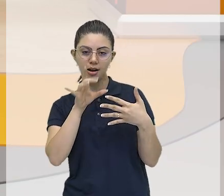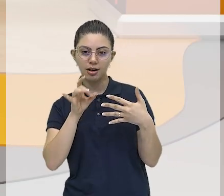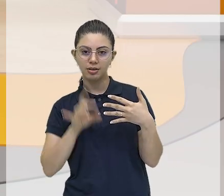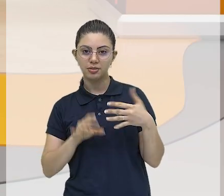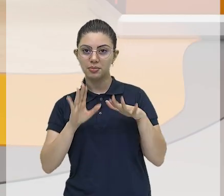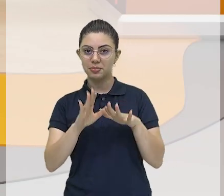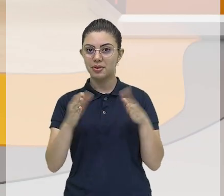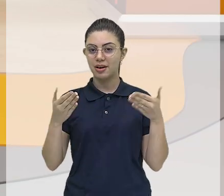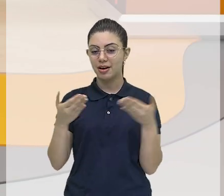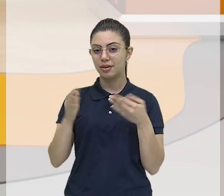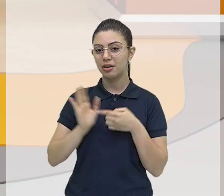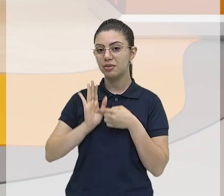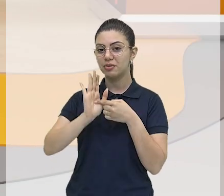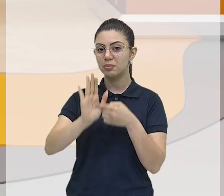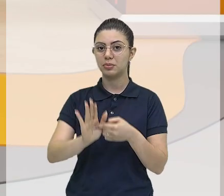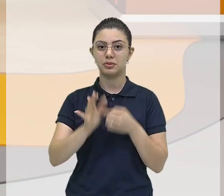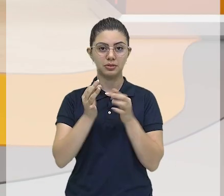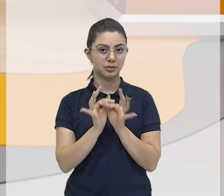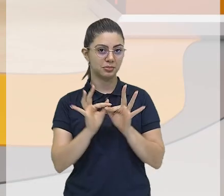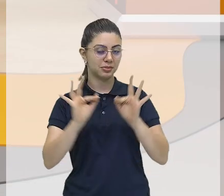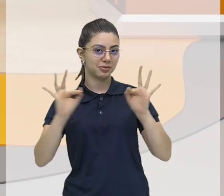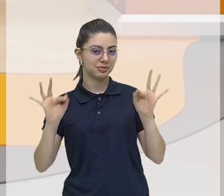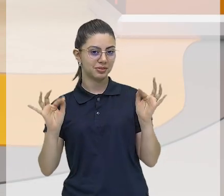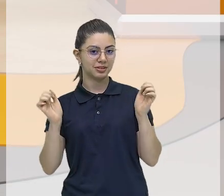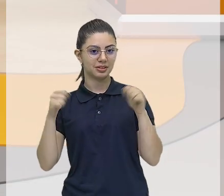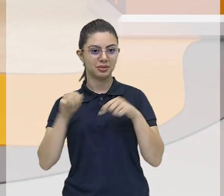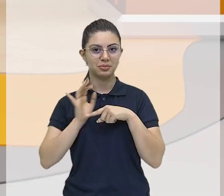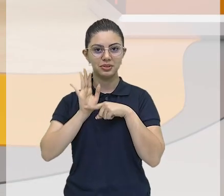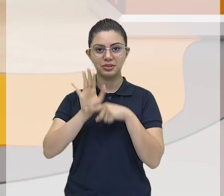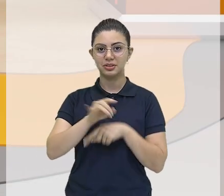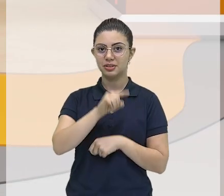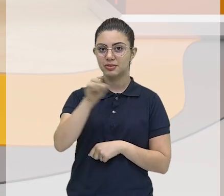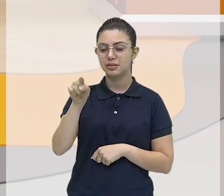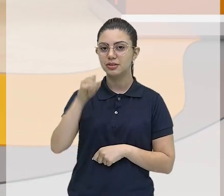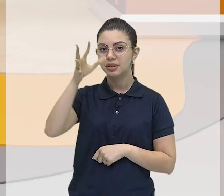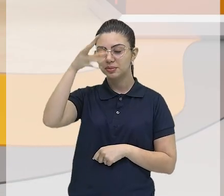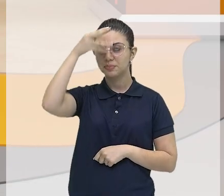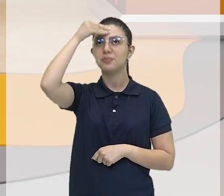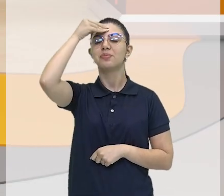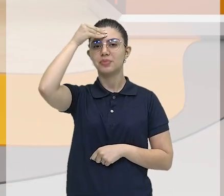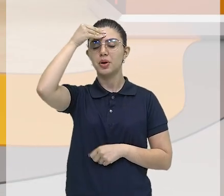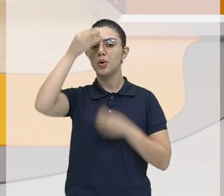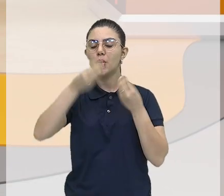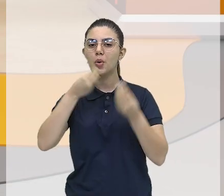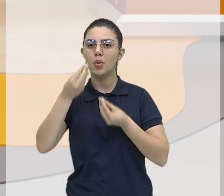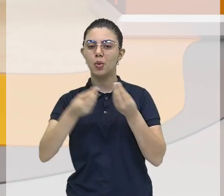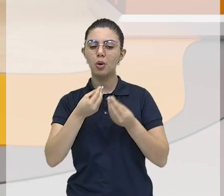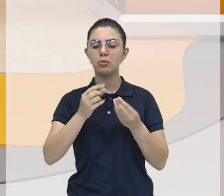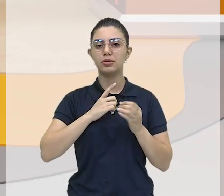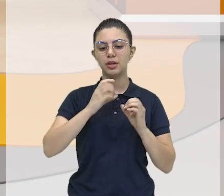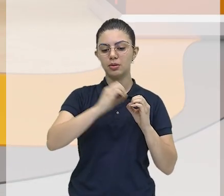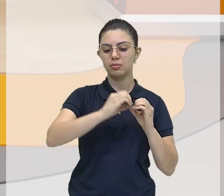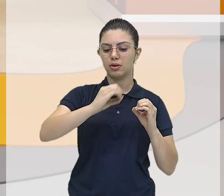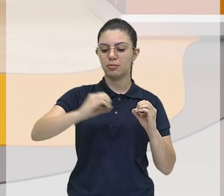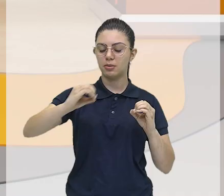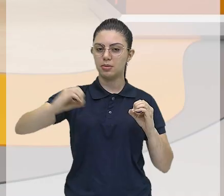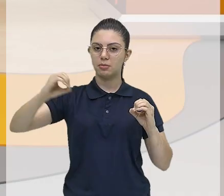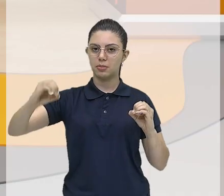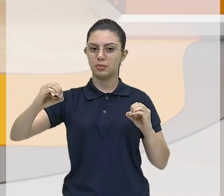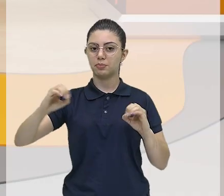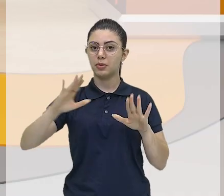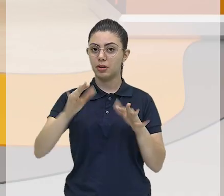trago para vocês uma frase que vai ajudar vocês a memorizar a ordem dos planetas. Olha só essa seguinte